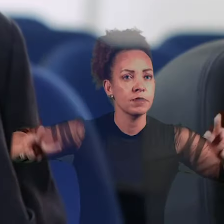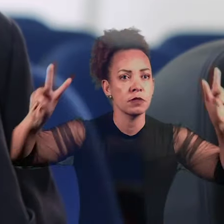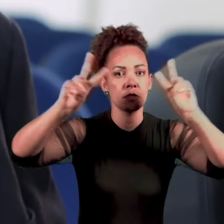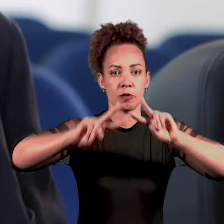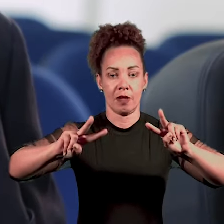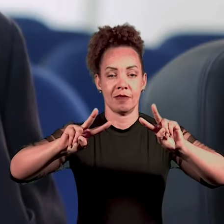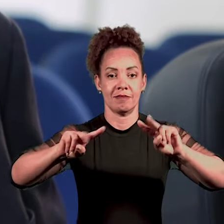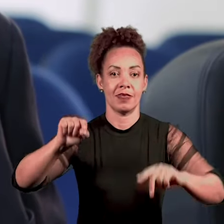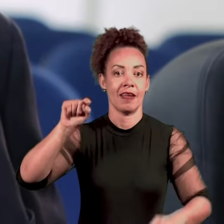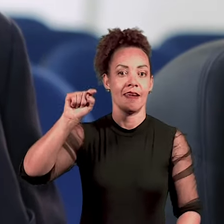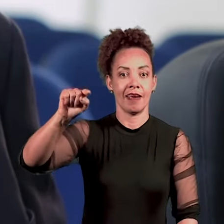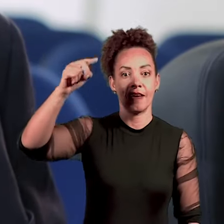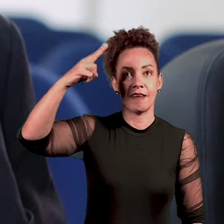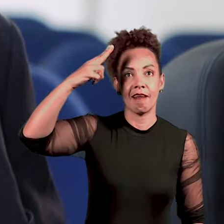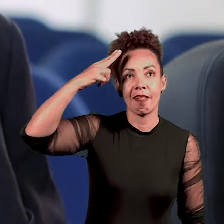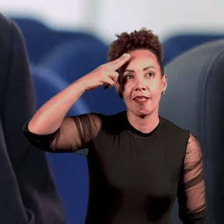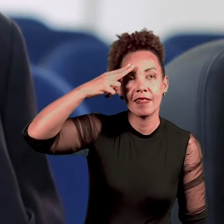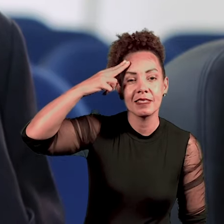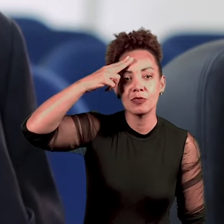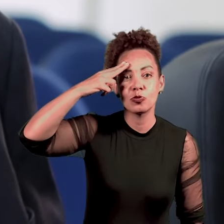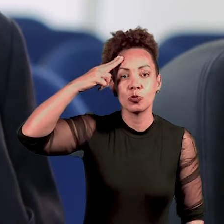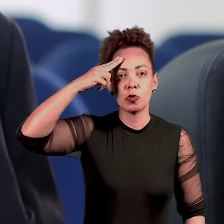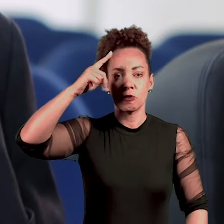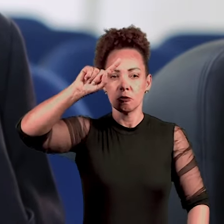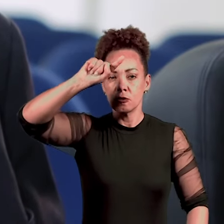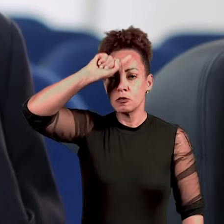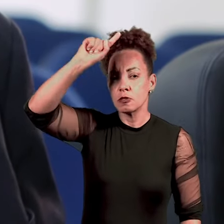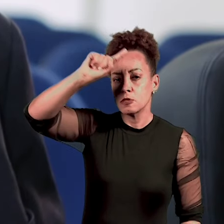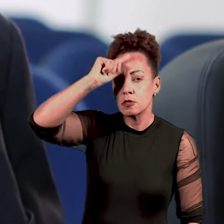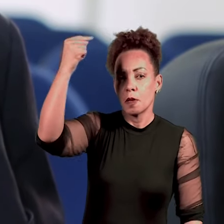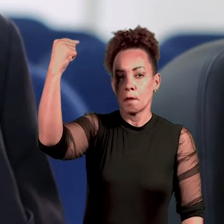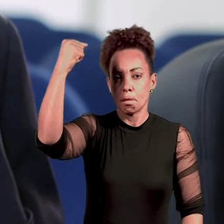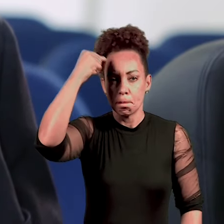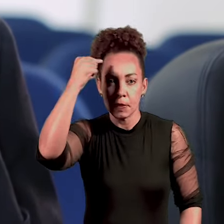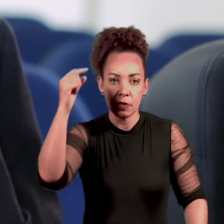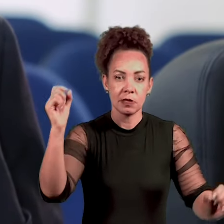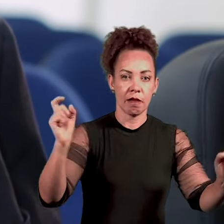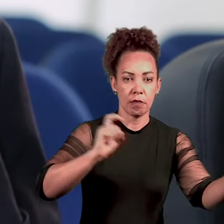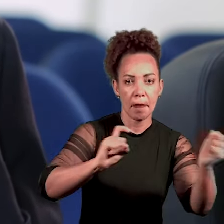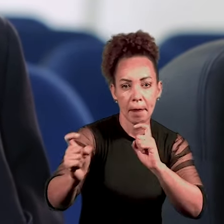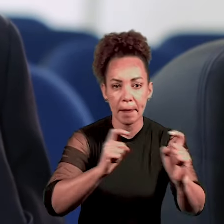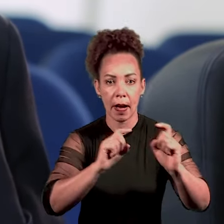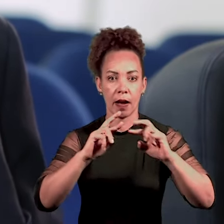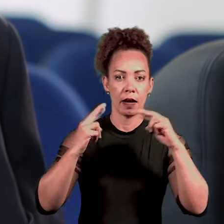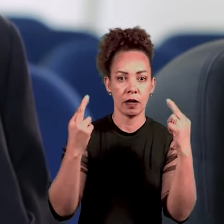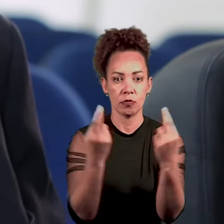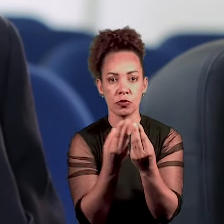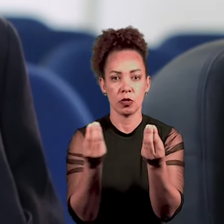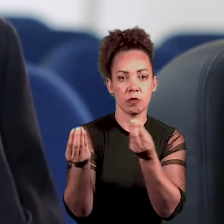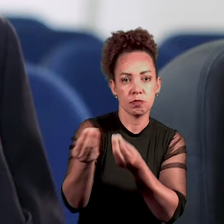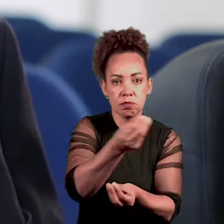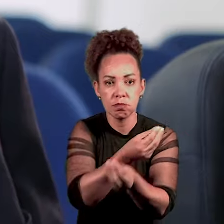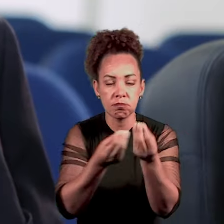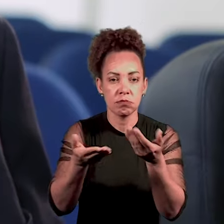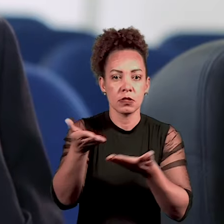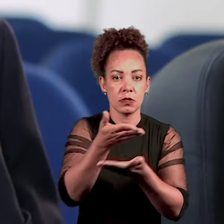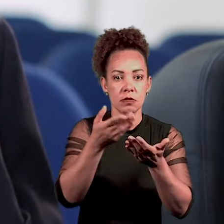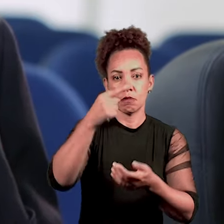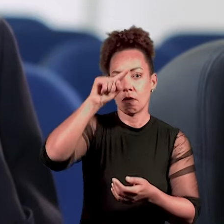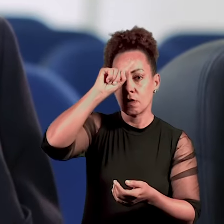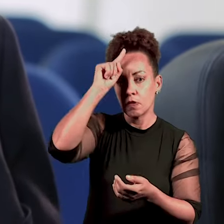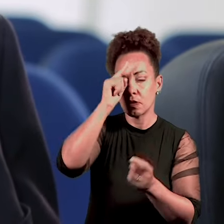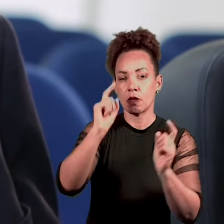Ele era uma pessoa idealista. Ele pensava, ele articulava, ele reunia, ele discutia, ele trocava suas